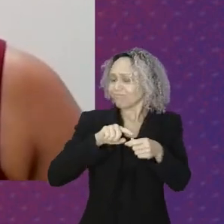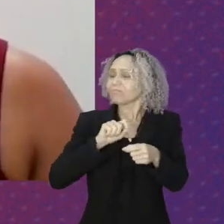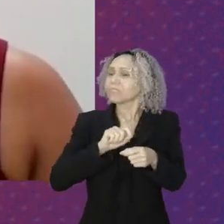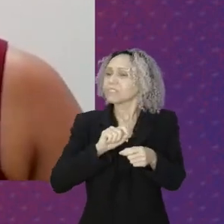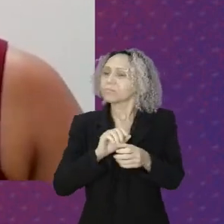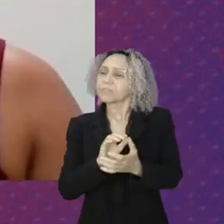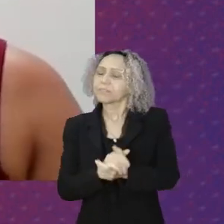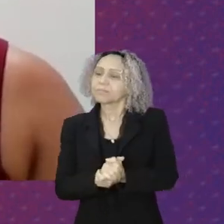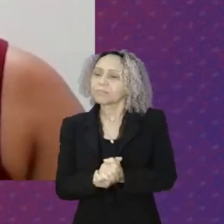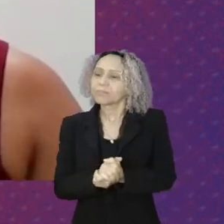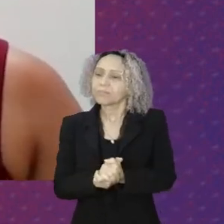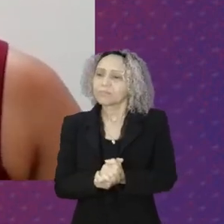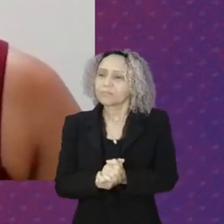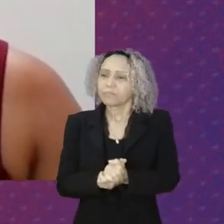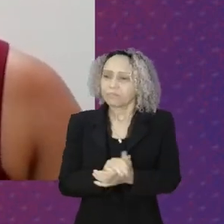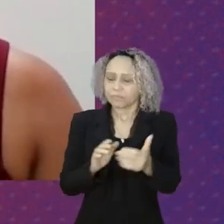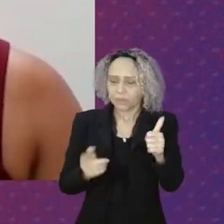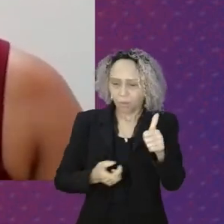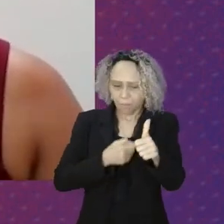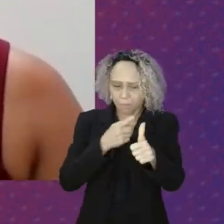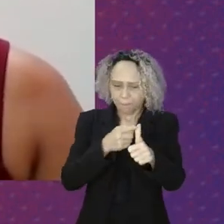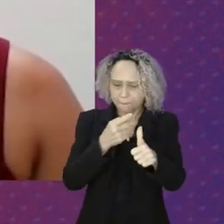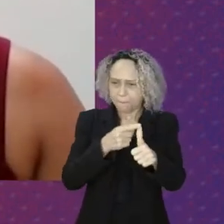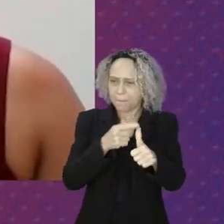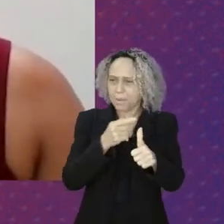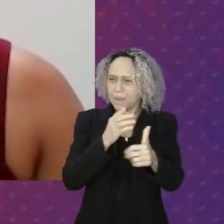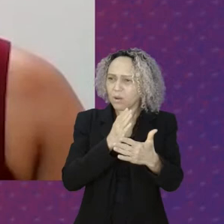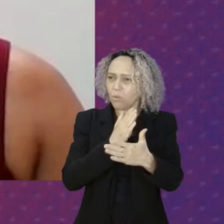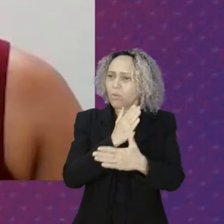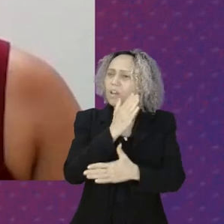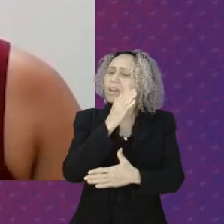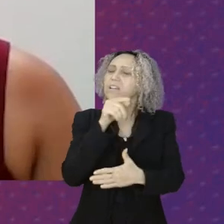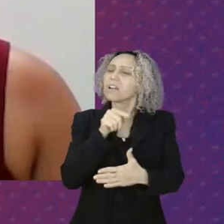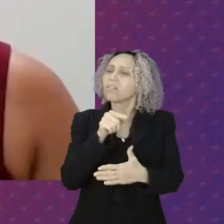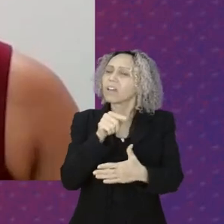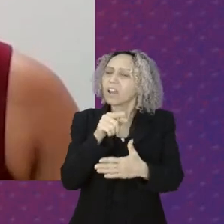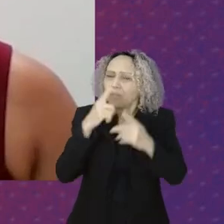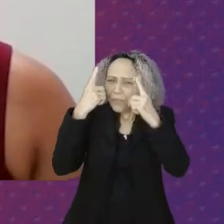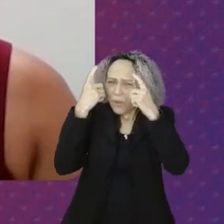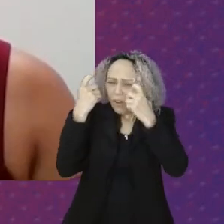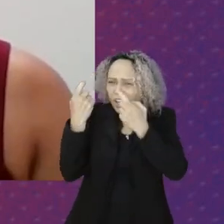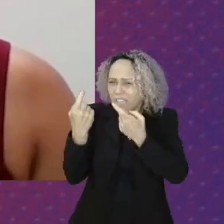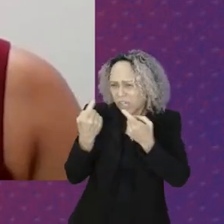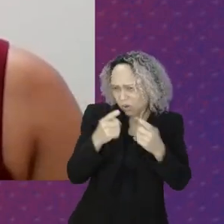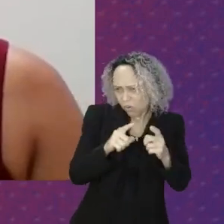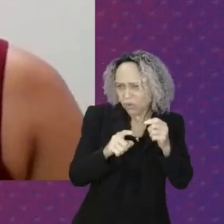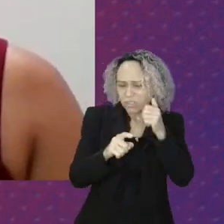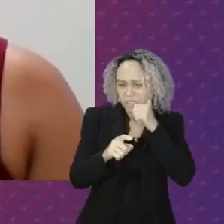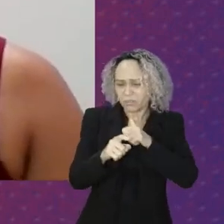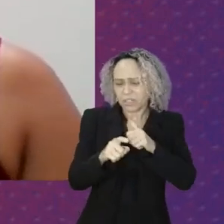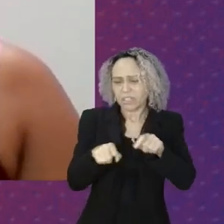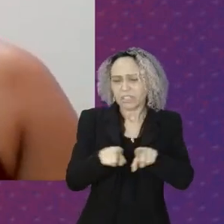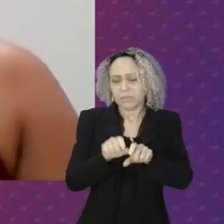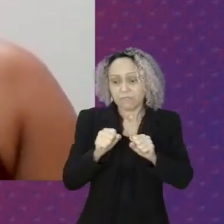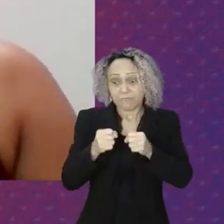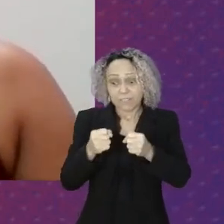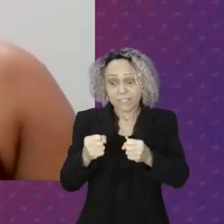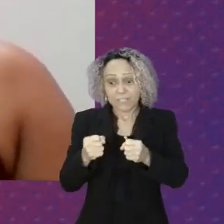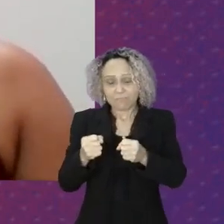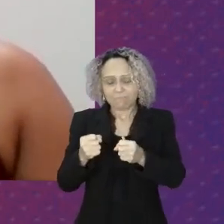em especial no primeiro eixo, que é o de enfrentamento à violência contra a mulher, em especial enfrentamento ao feminicídio,